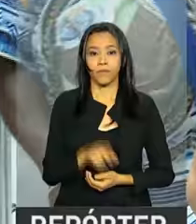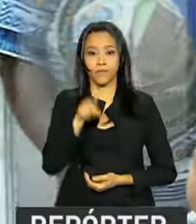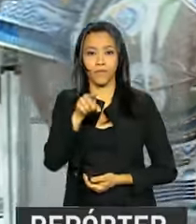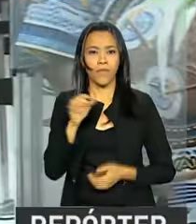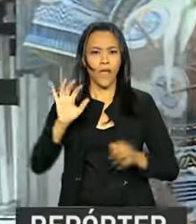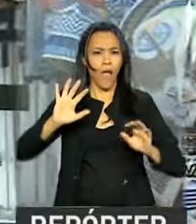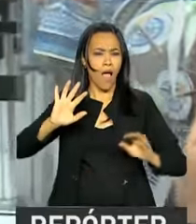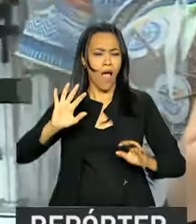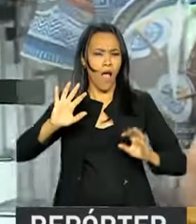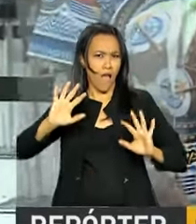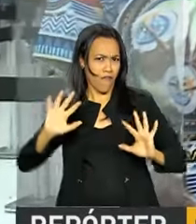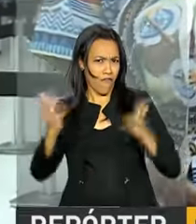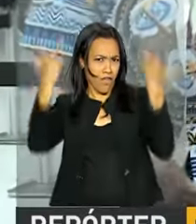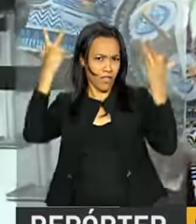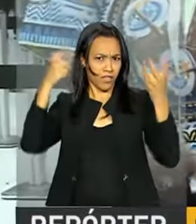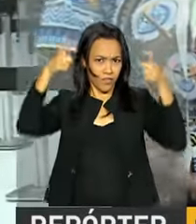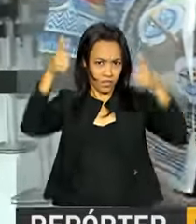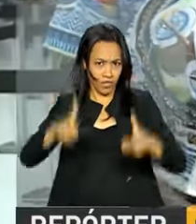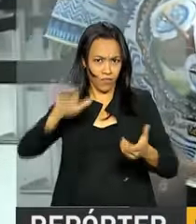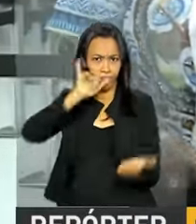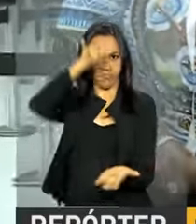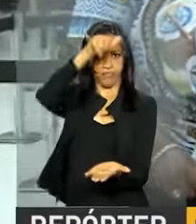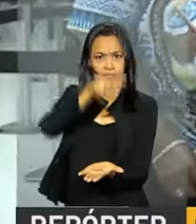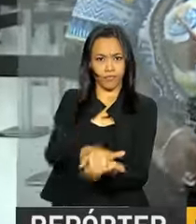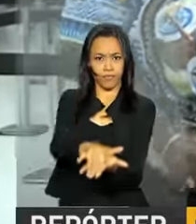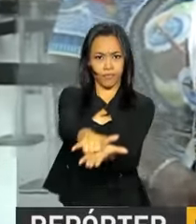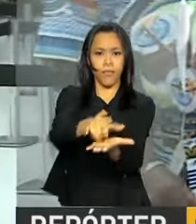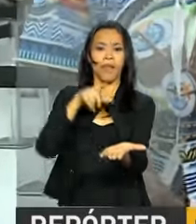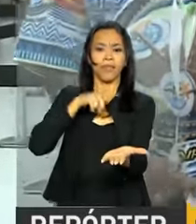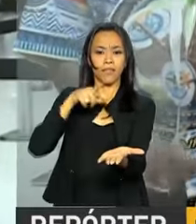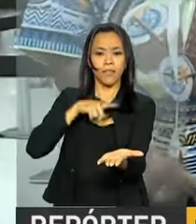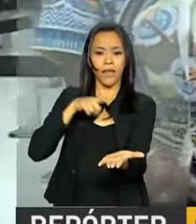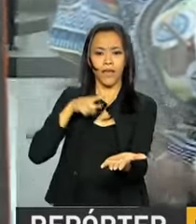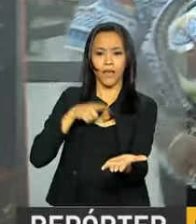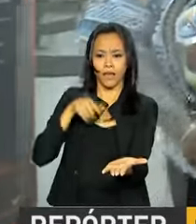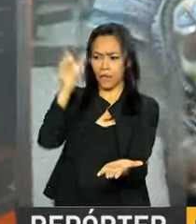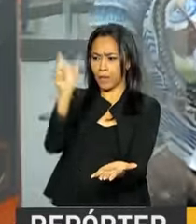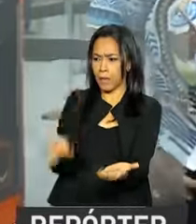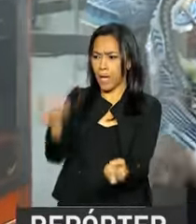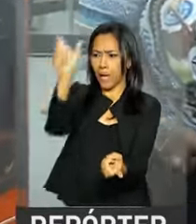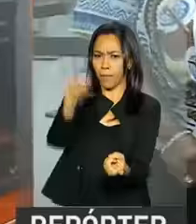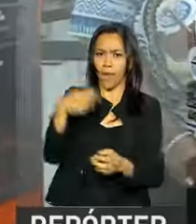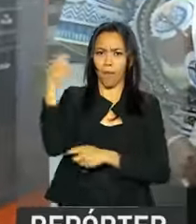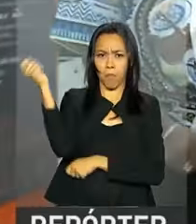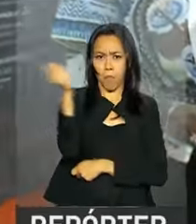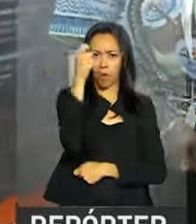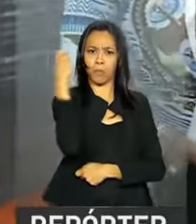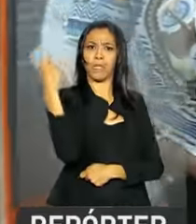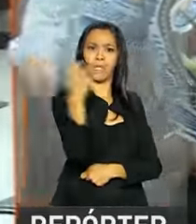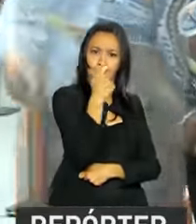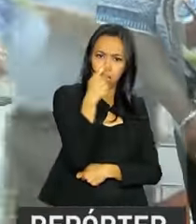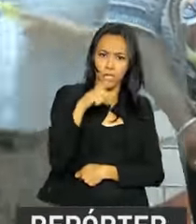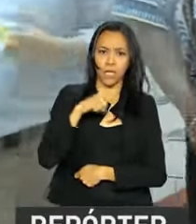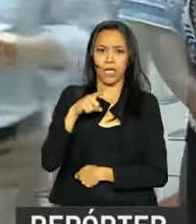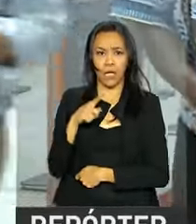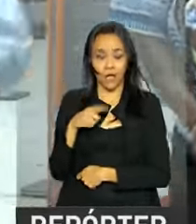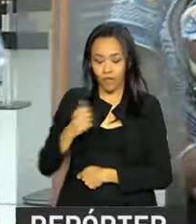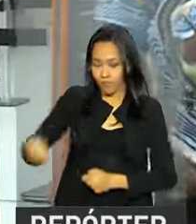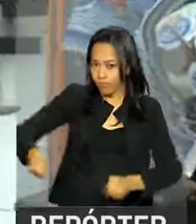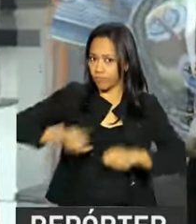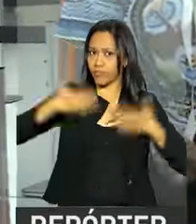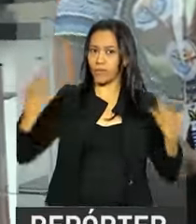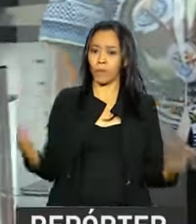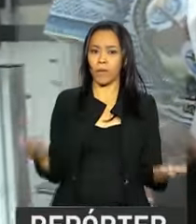A festa aqui no Santos do Mon está completa. Tem passista, casal mestre sala e porta bandeira. A apresentação é uma